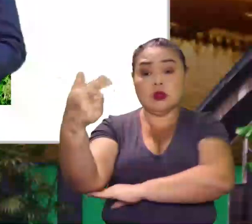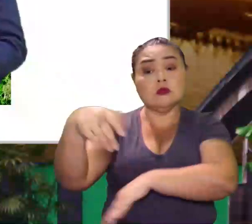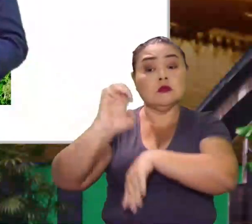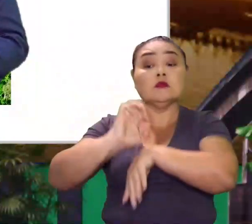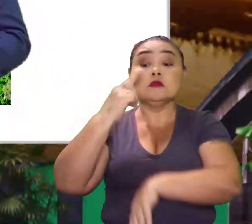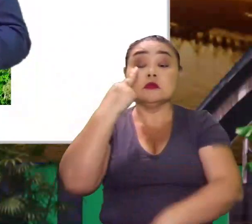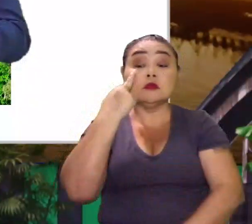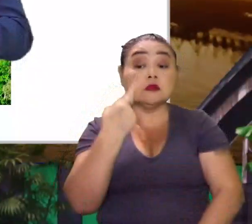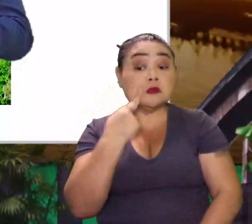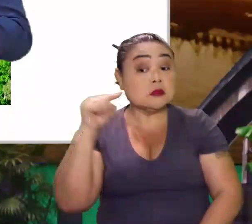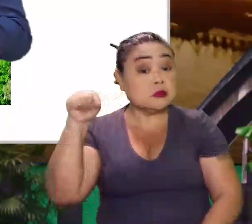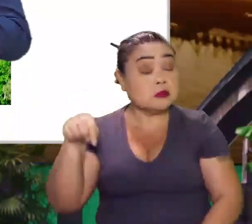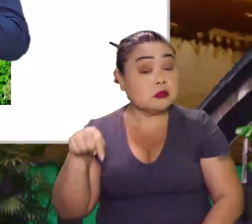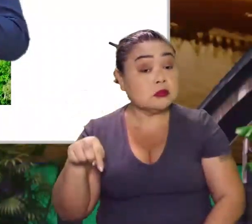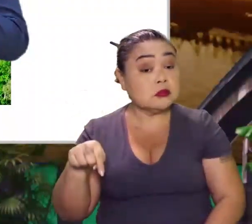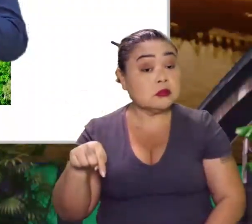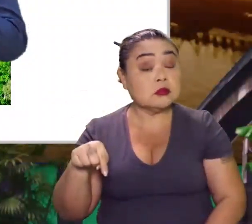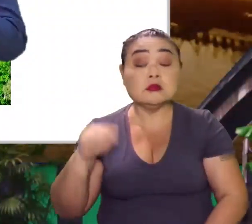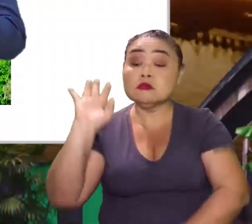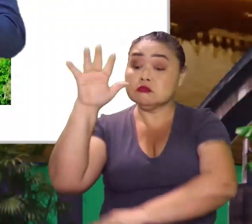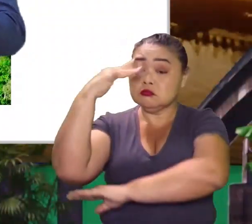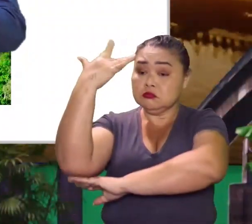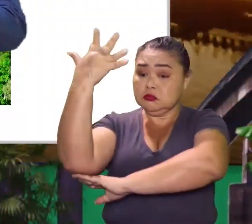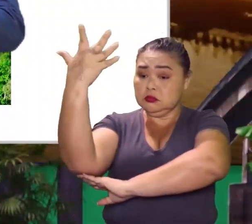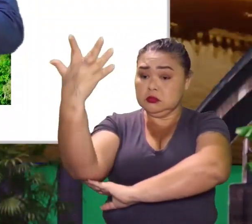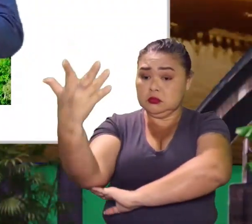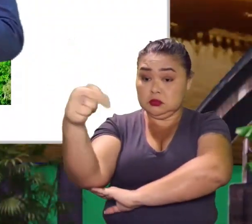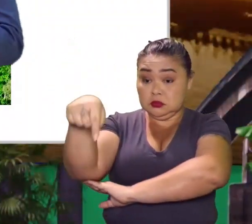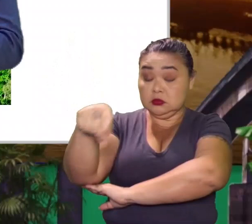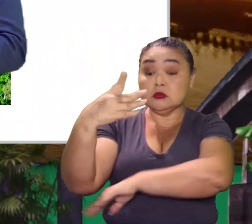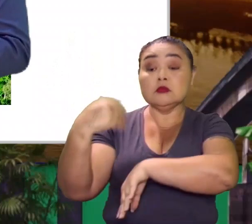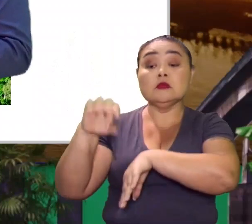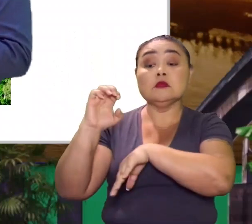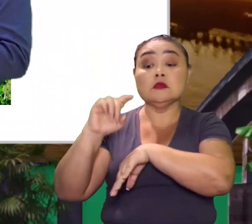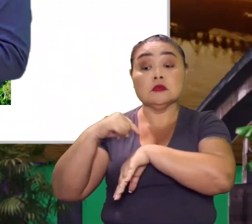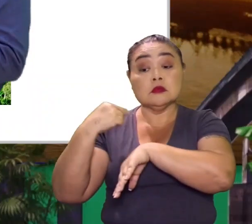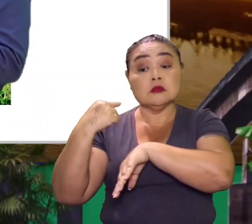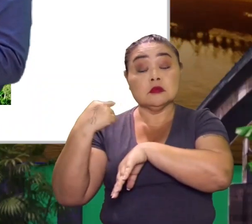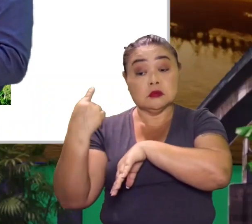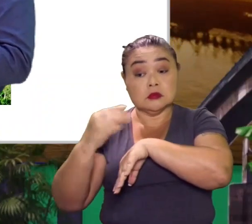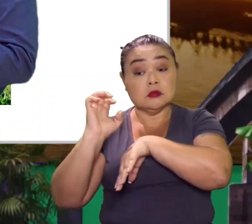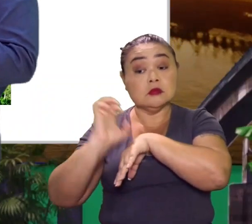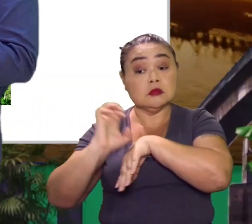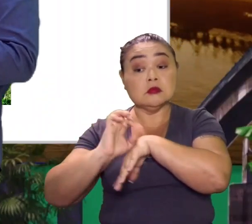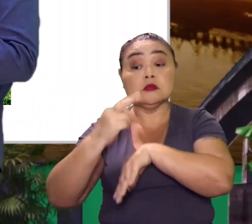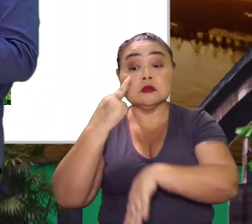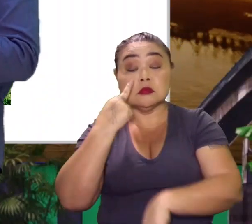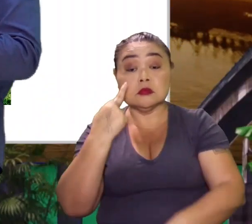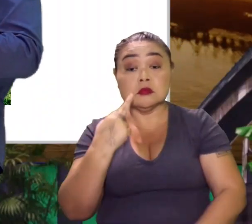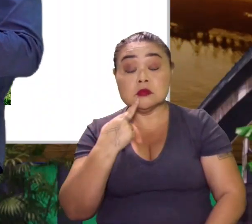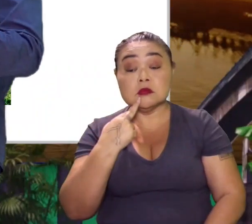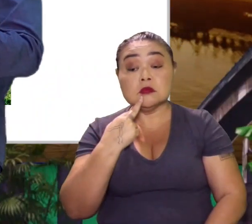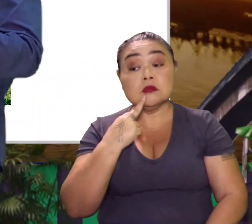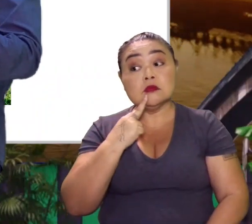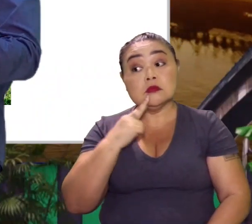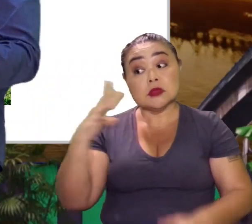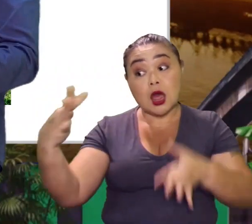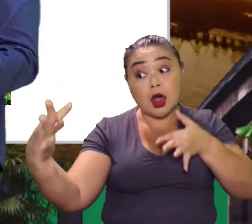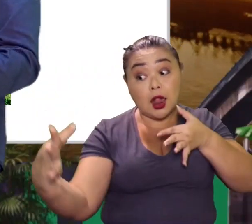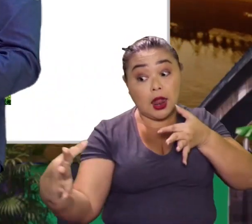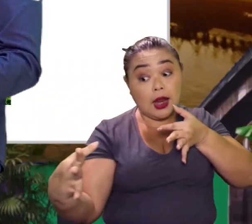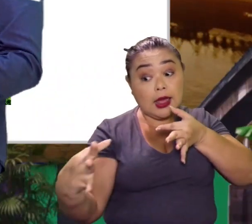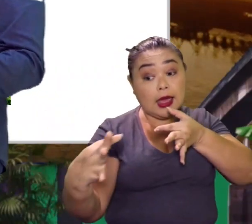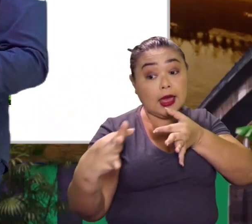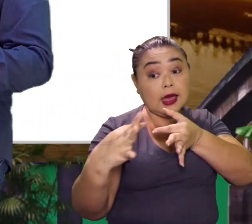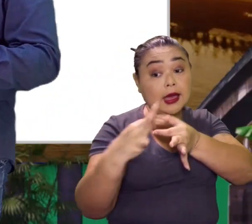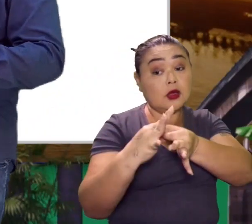de Rondônia. O desmatamento no nosso estado está ligado principalmente ao fator